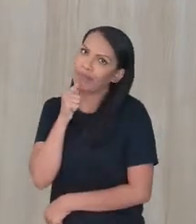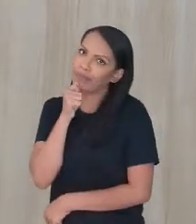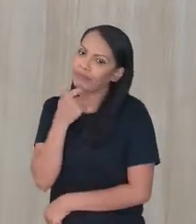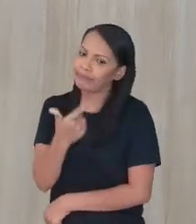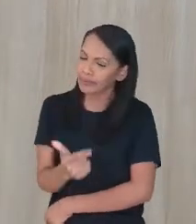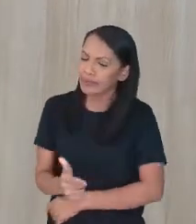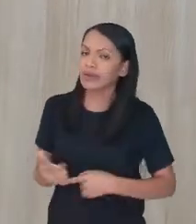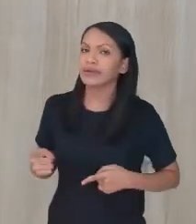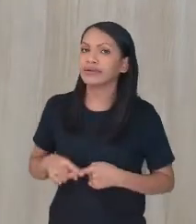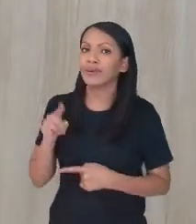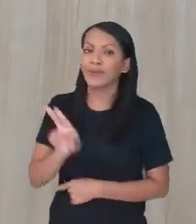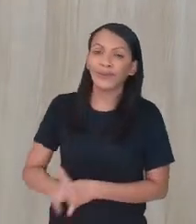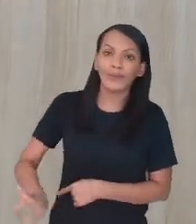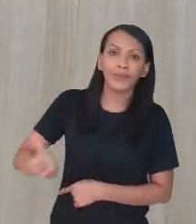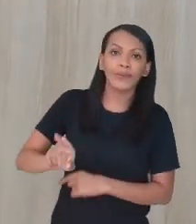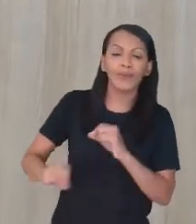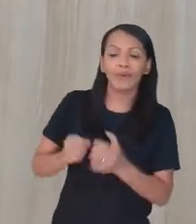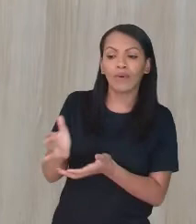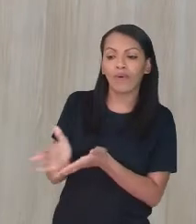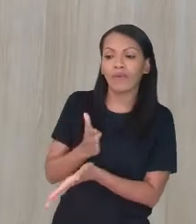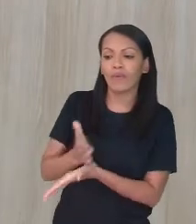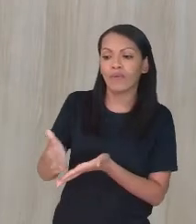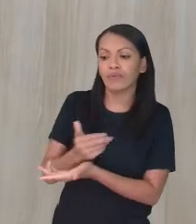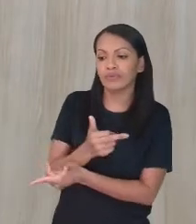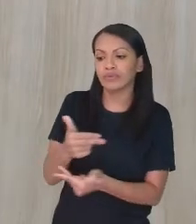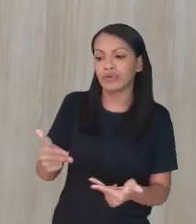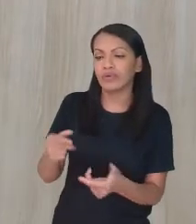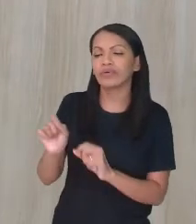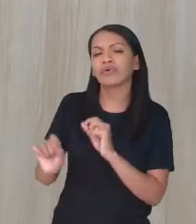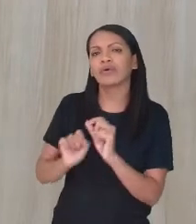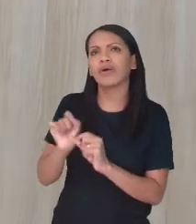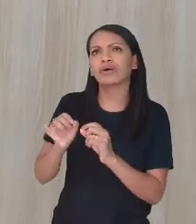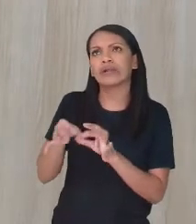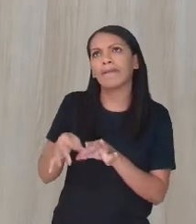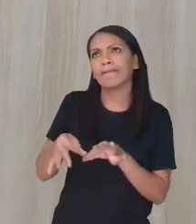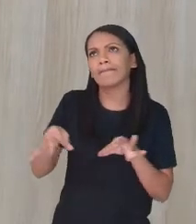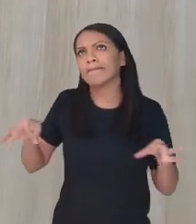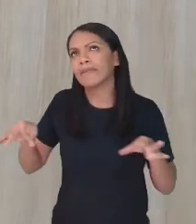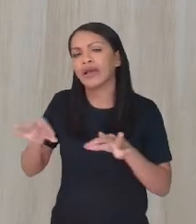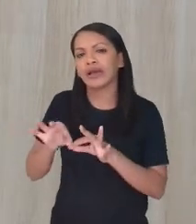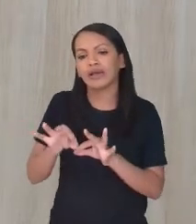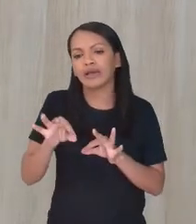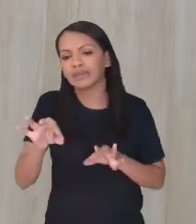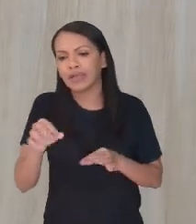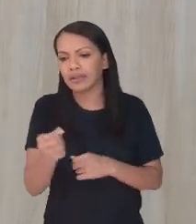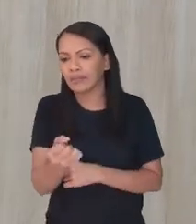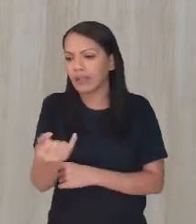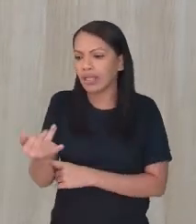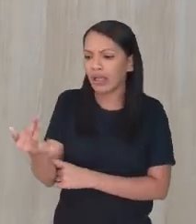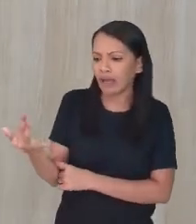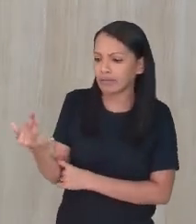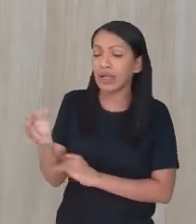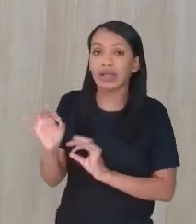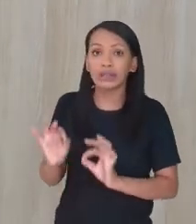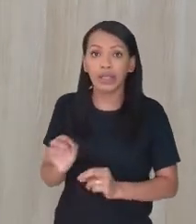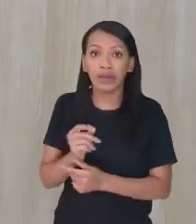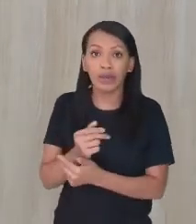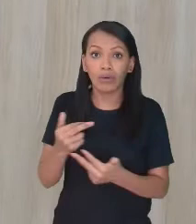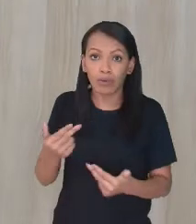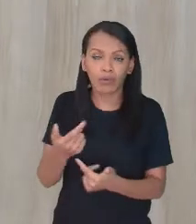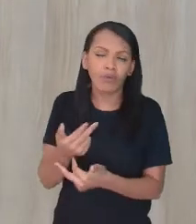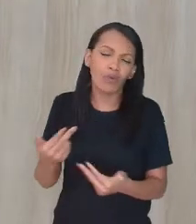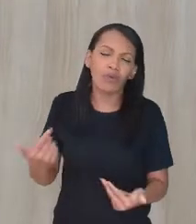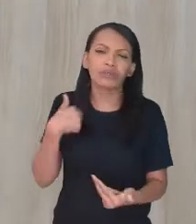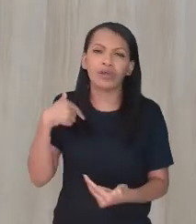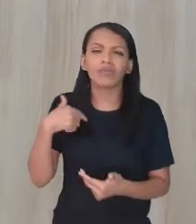Então, eles utilizavam alguns artifícios para medir, para contar certas quantidades.